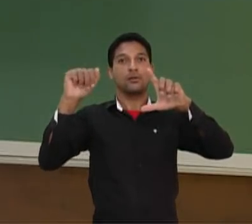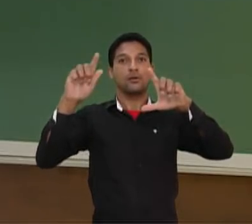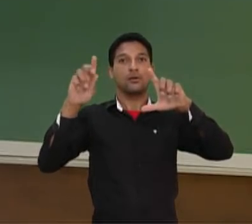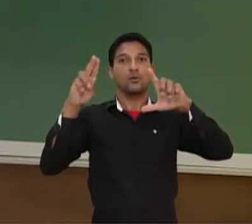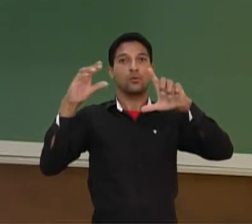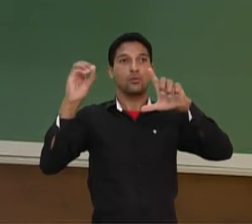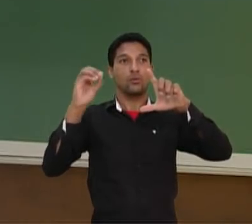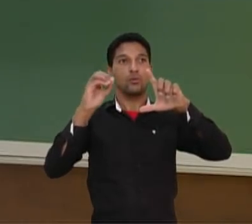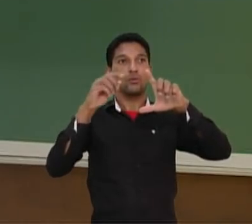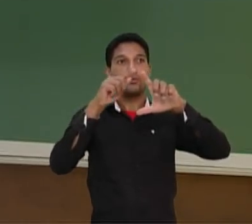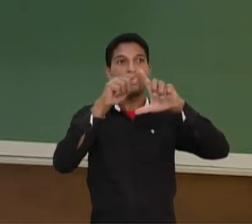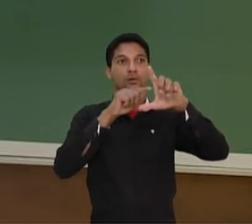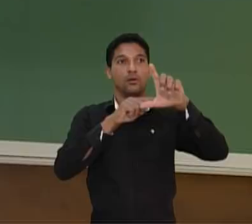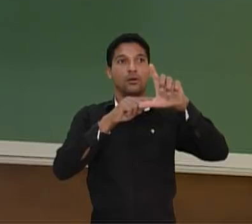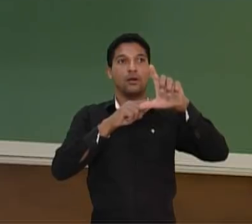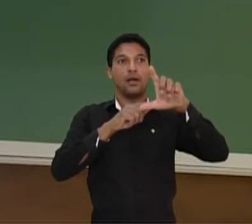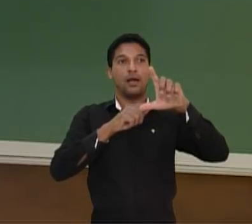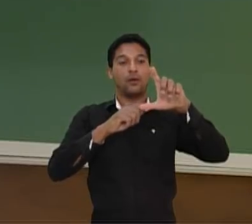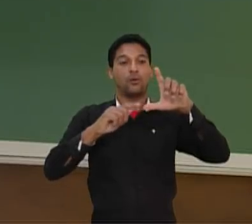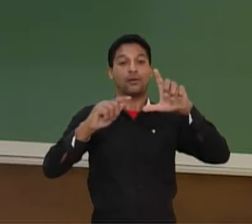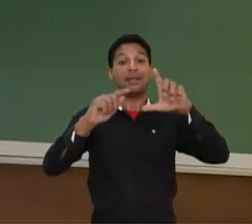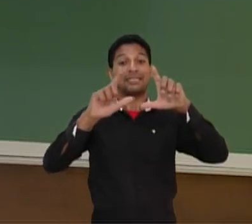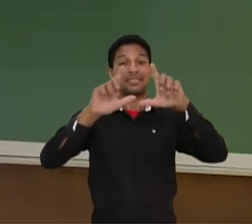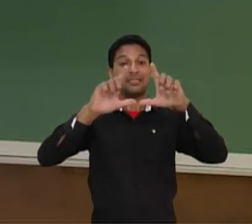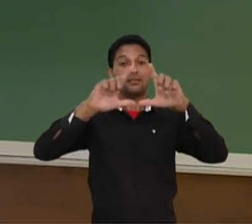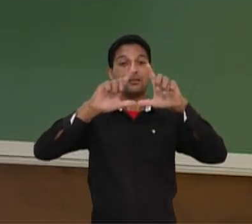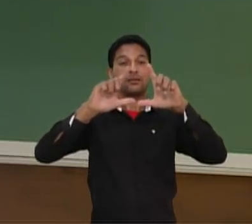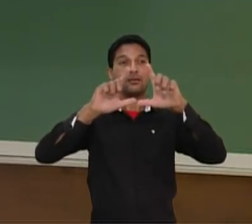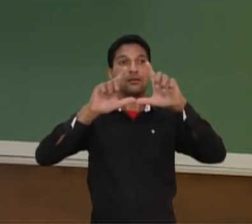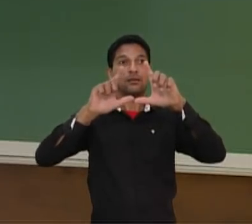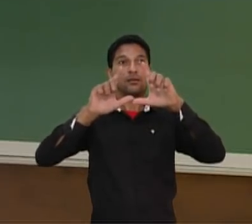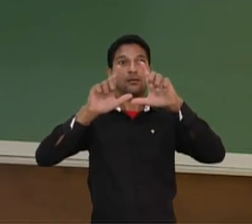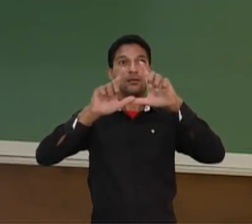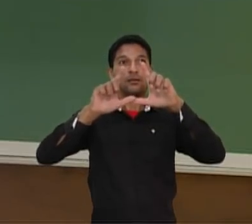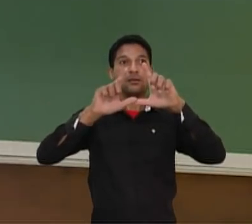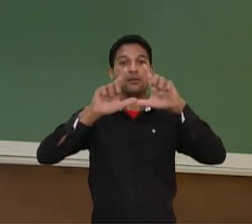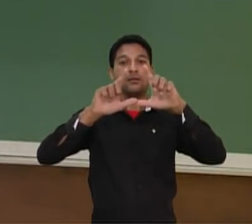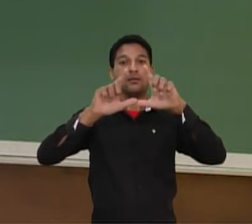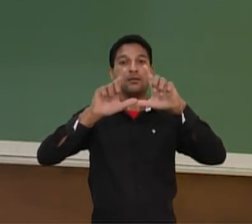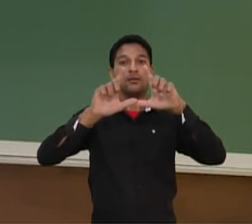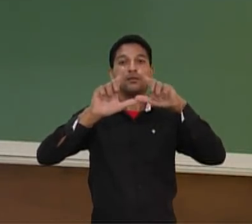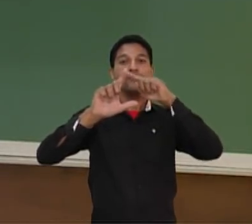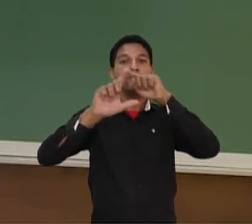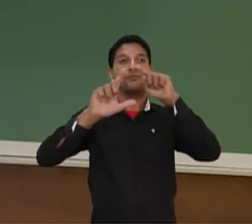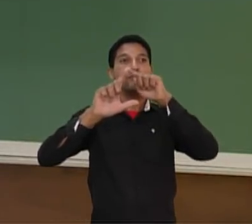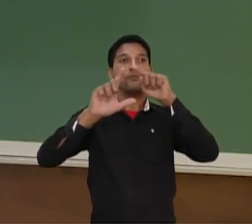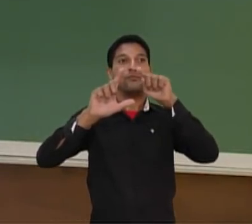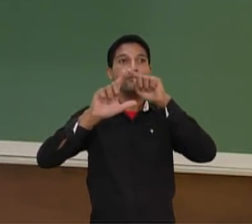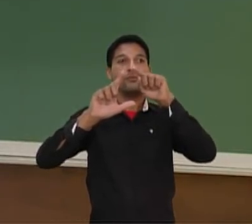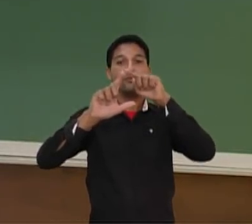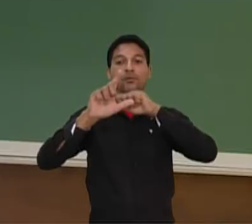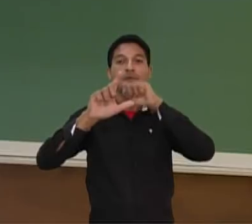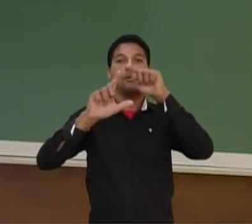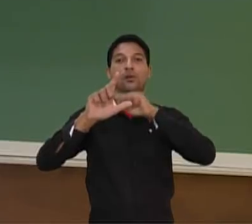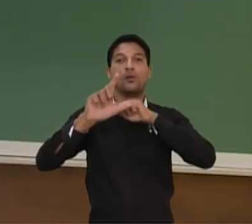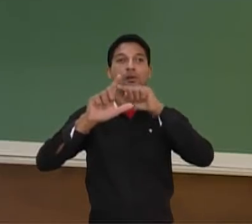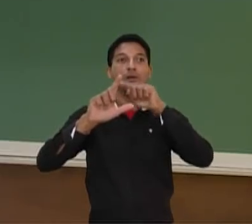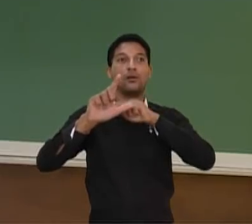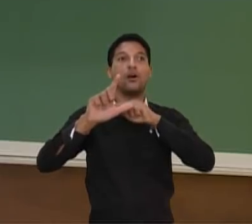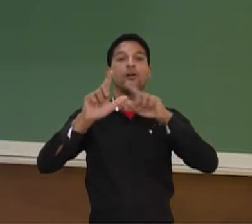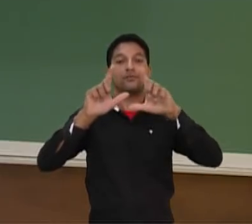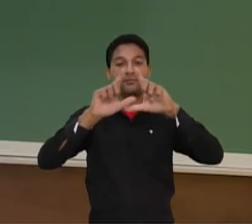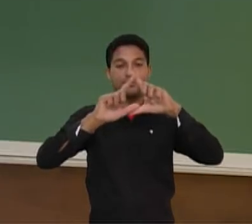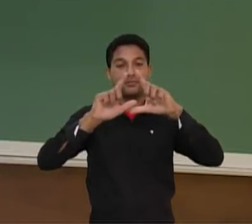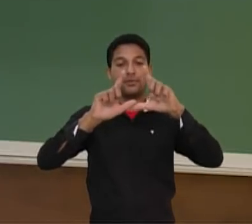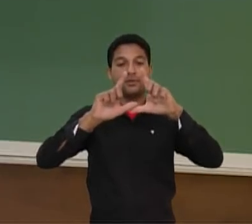diagonal de um quadrado de 2 quadradinhos, tá? Então, essas medidas são diferentes. Qual é o nome dessa figura?